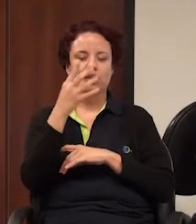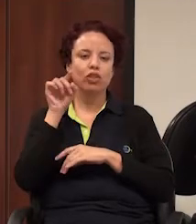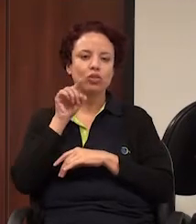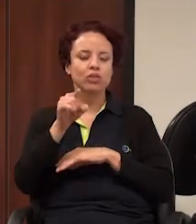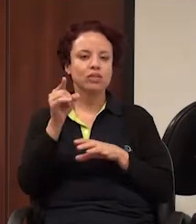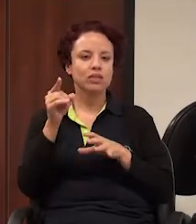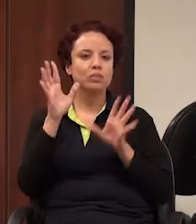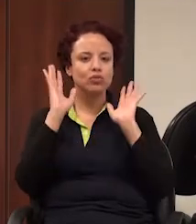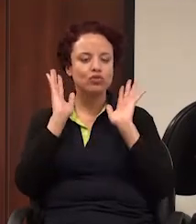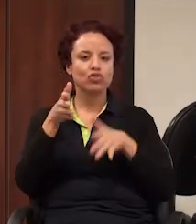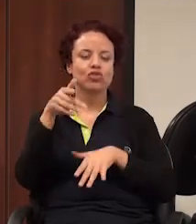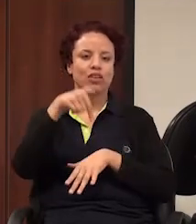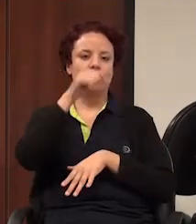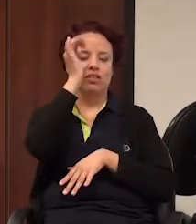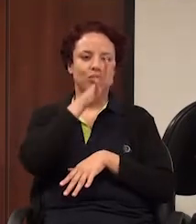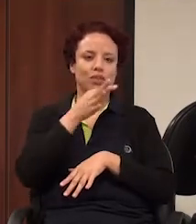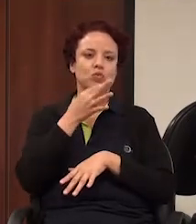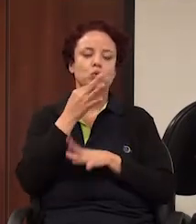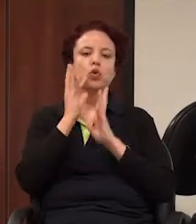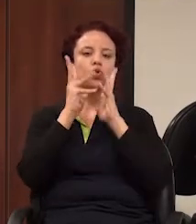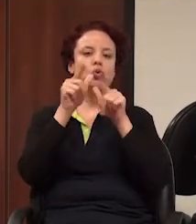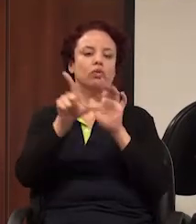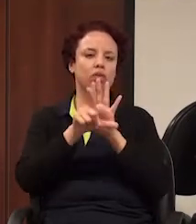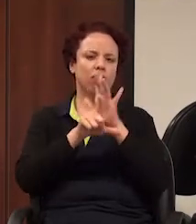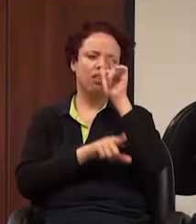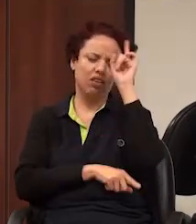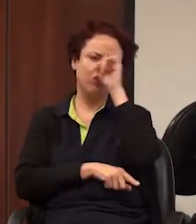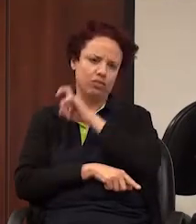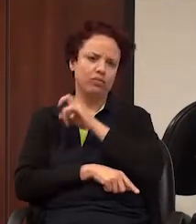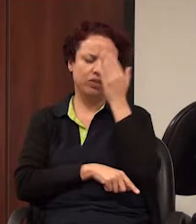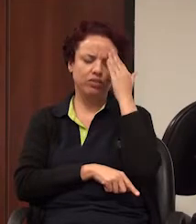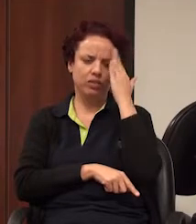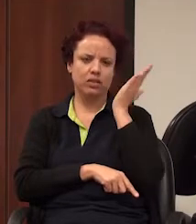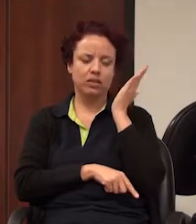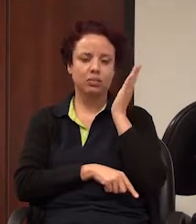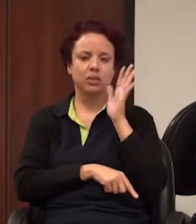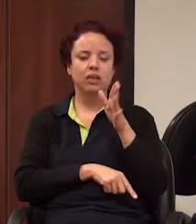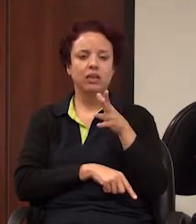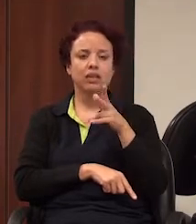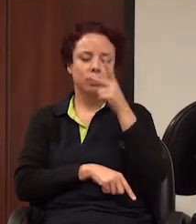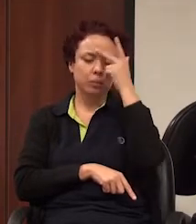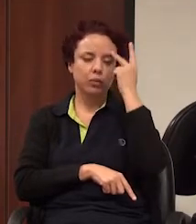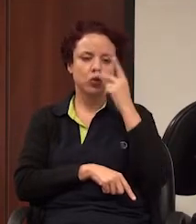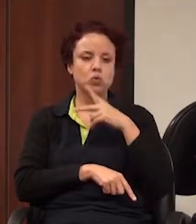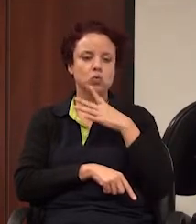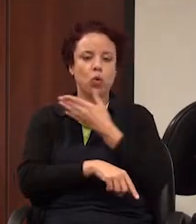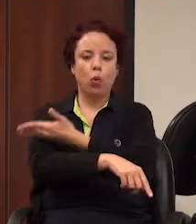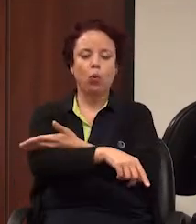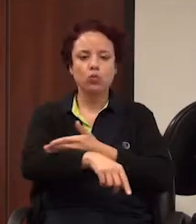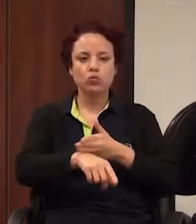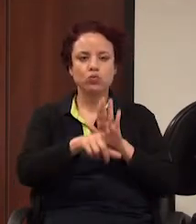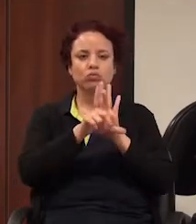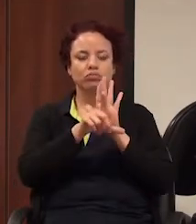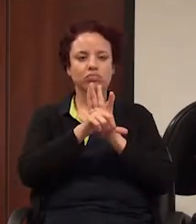Brasil tem lei pra caramba, conhecer tudo isso é muito difícil. Né? E talvez quem não esteja aí familiarizado com a questão, né,